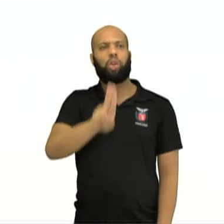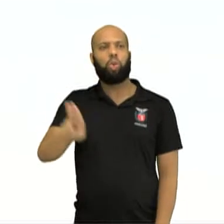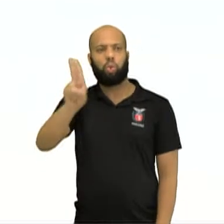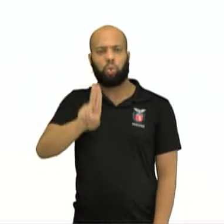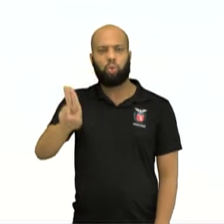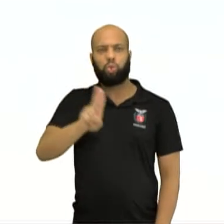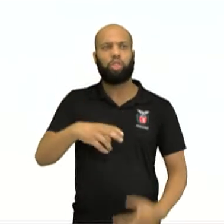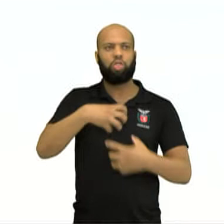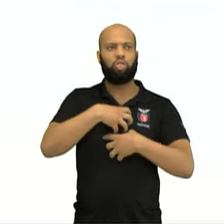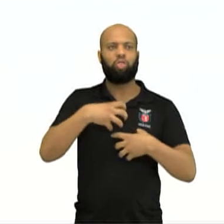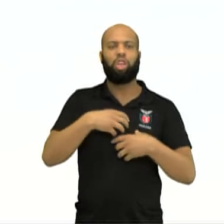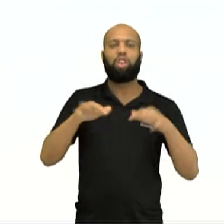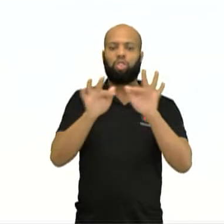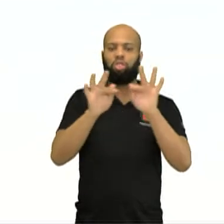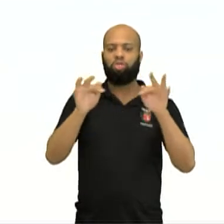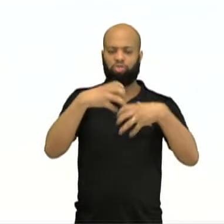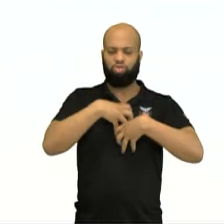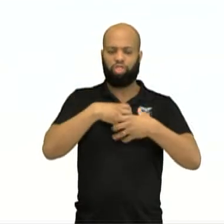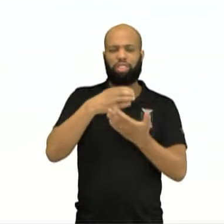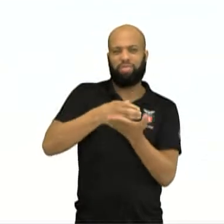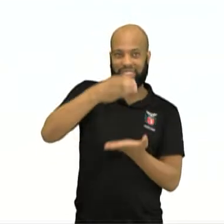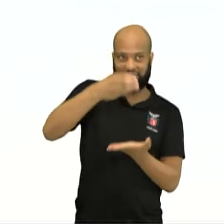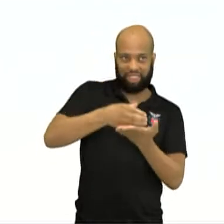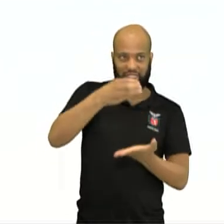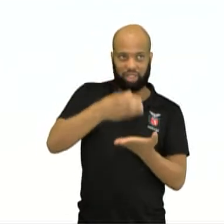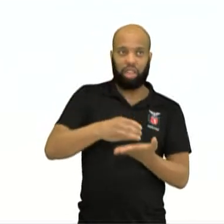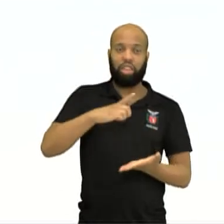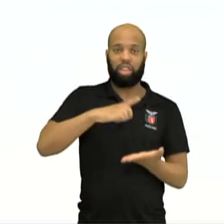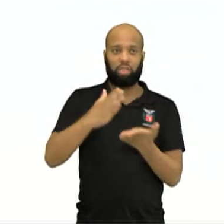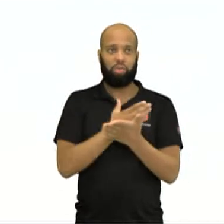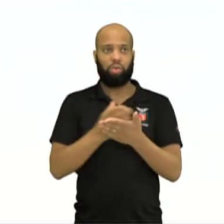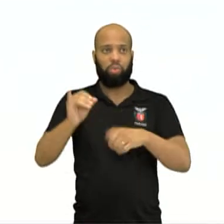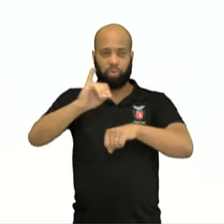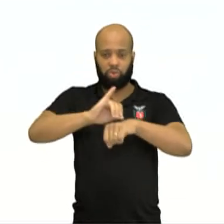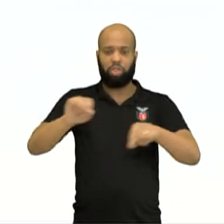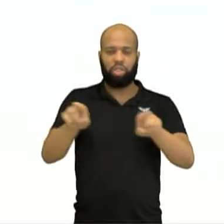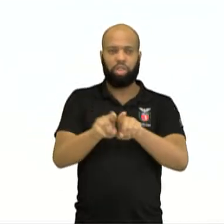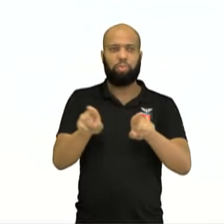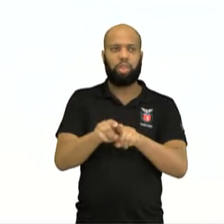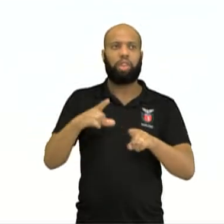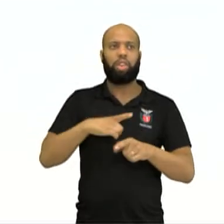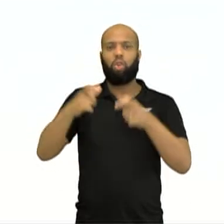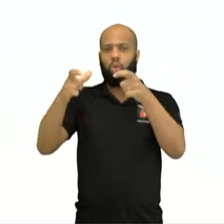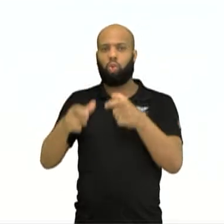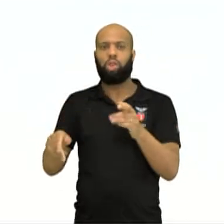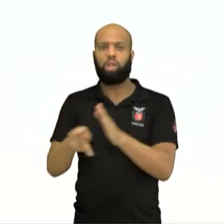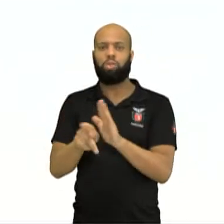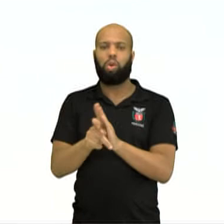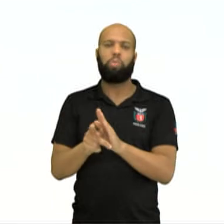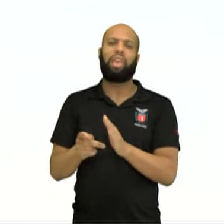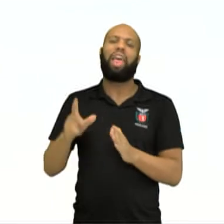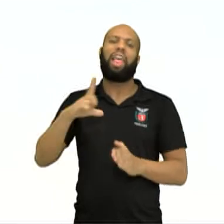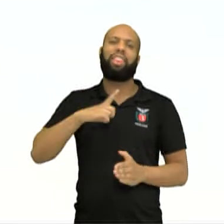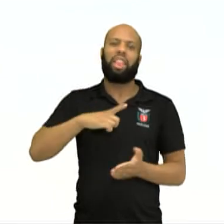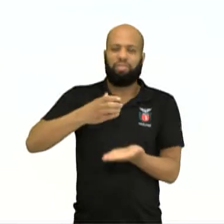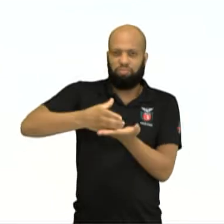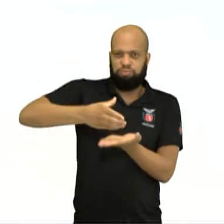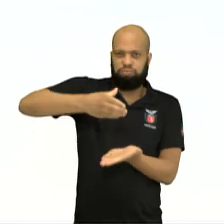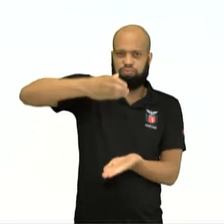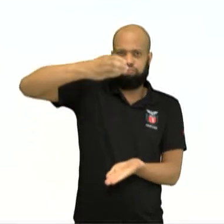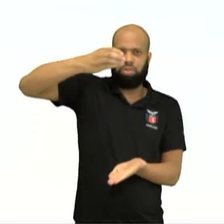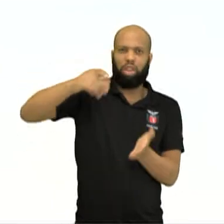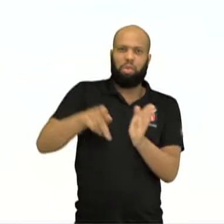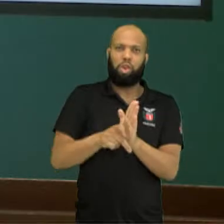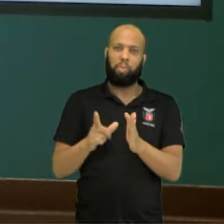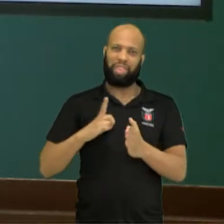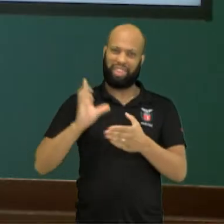aplicações das formas cilíndricas vão desde objetos até lugares para armazenamento de grãos. Já observaram? Em casa